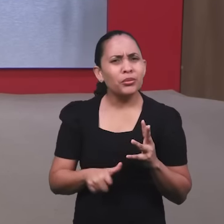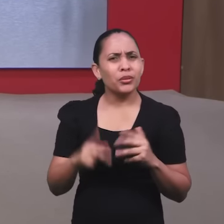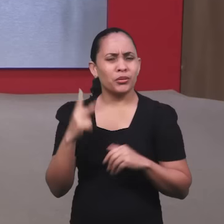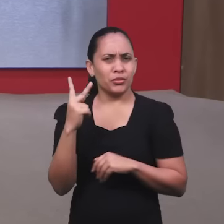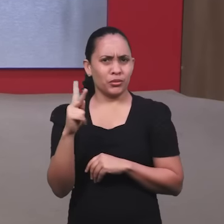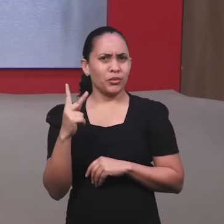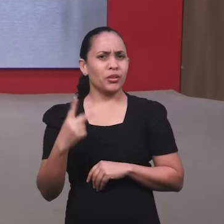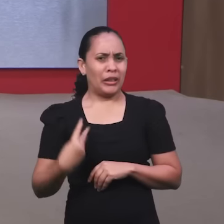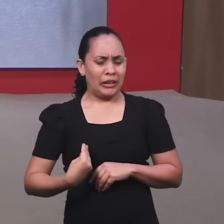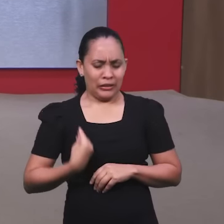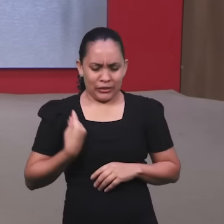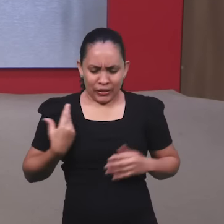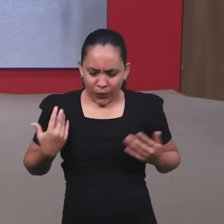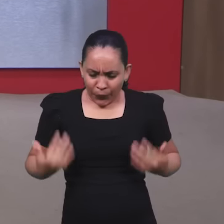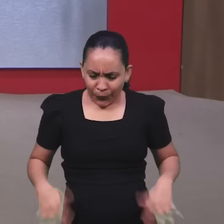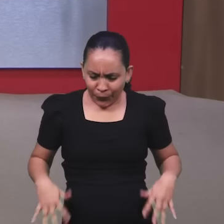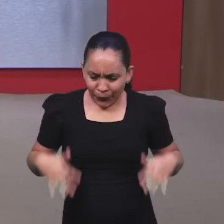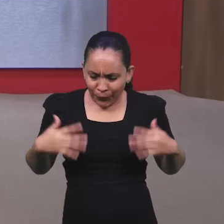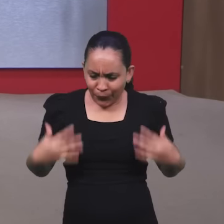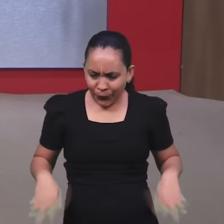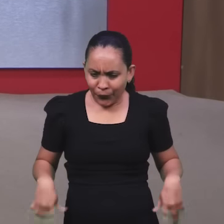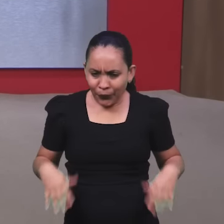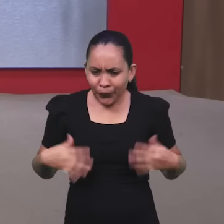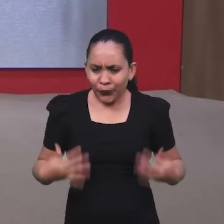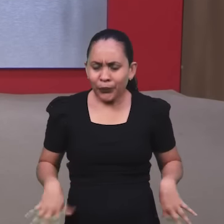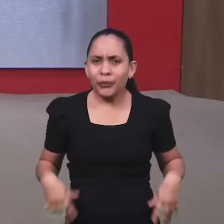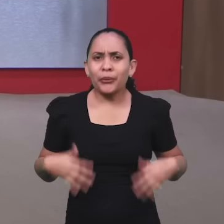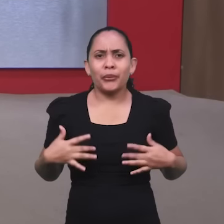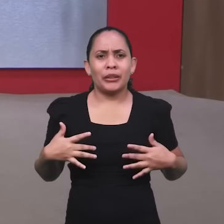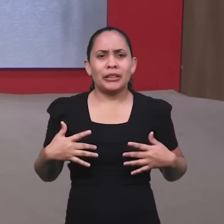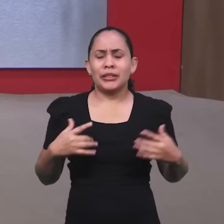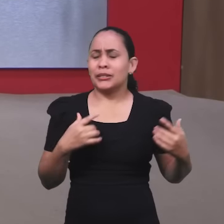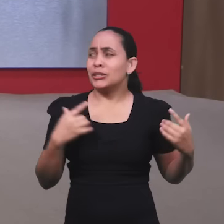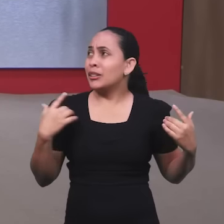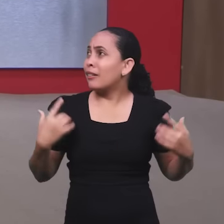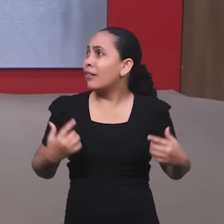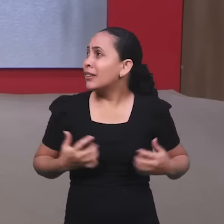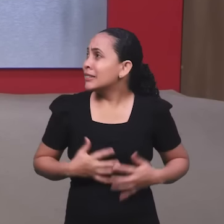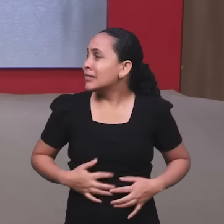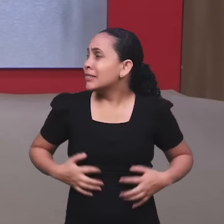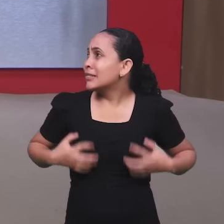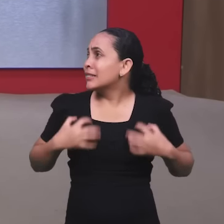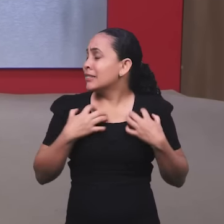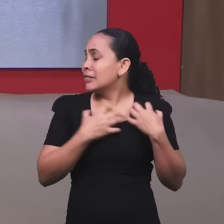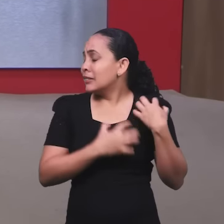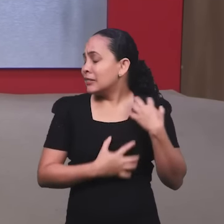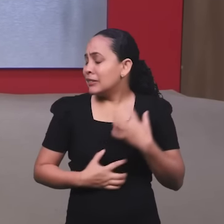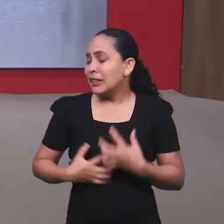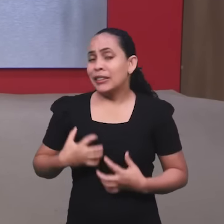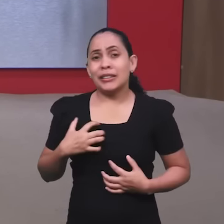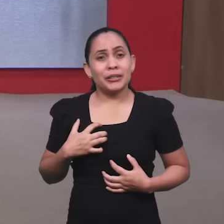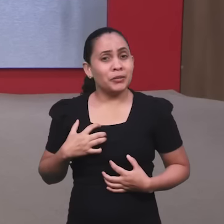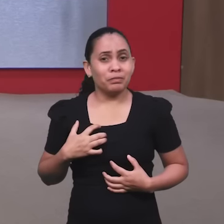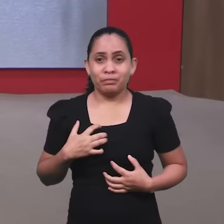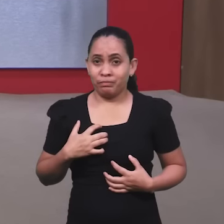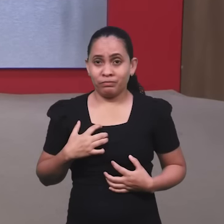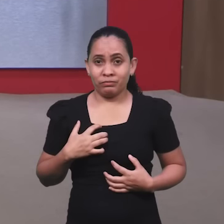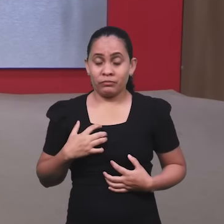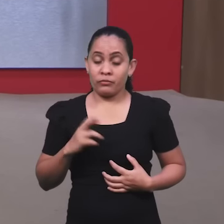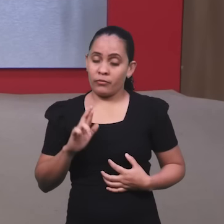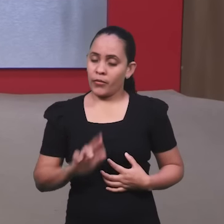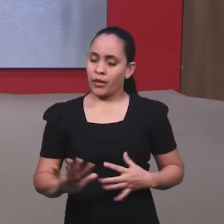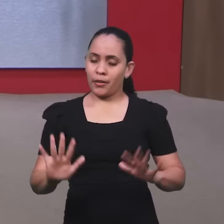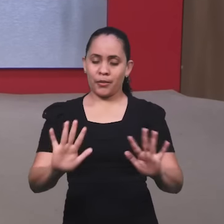sua capacidade de reação, de enfrentamento, de solução? Você